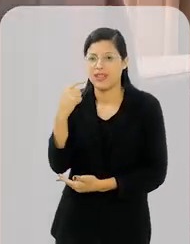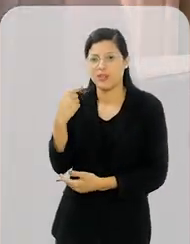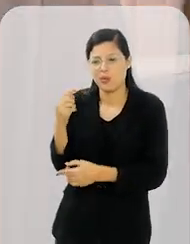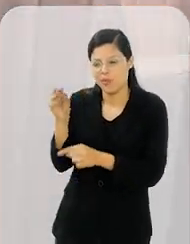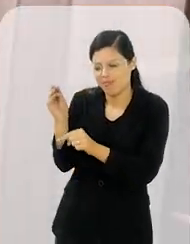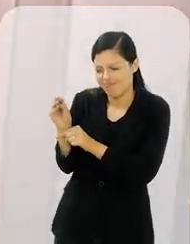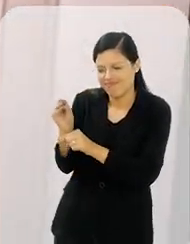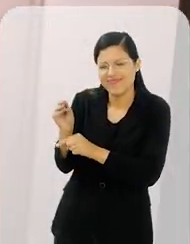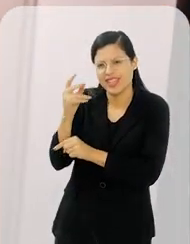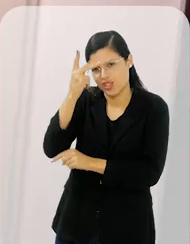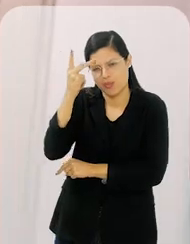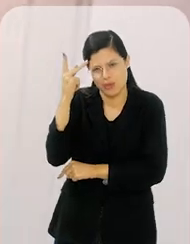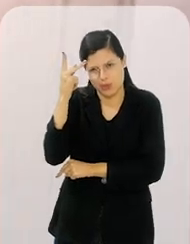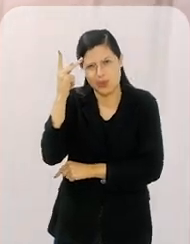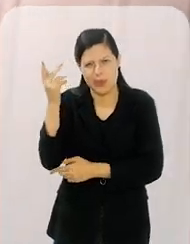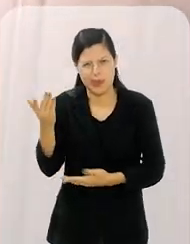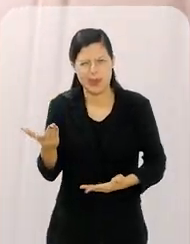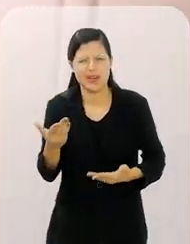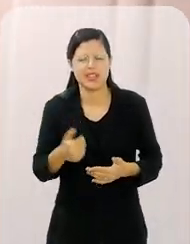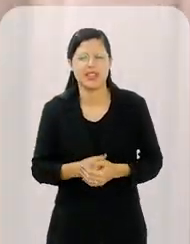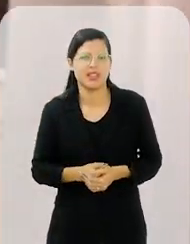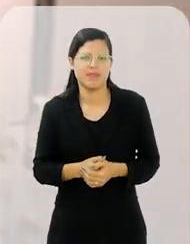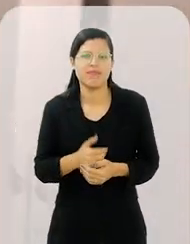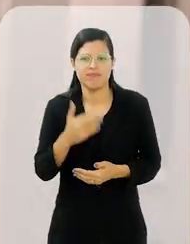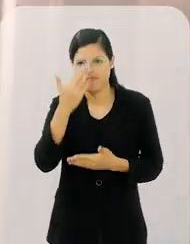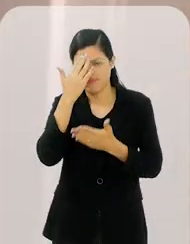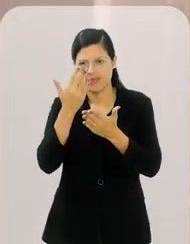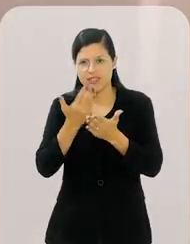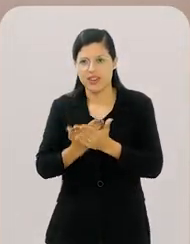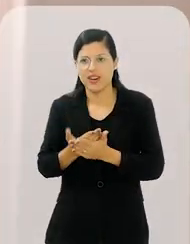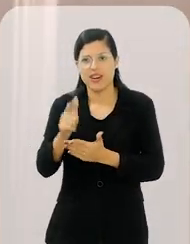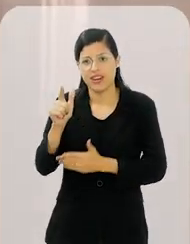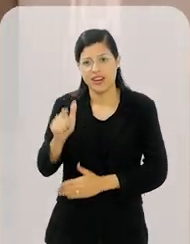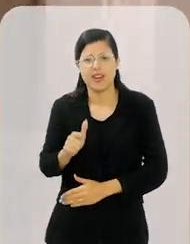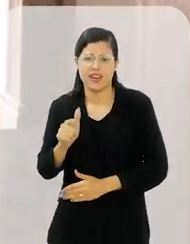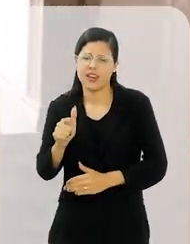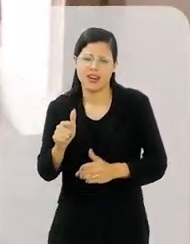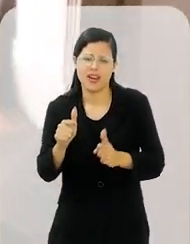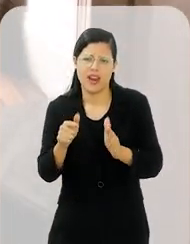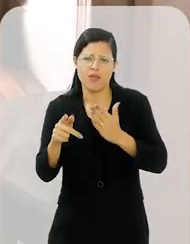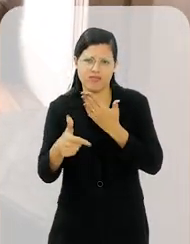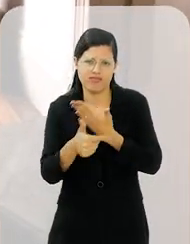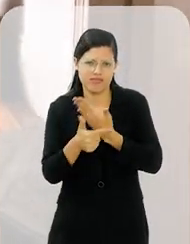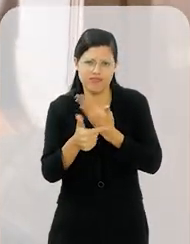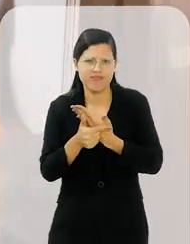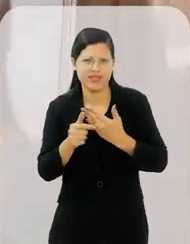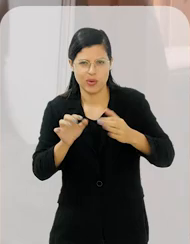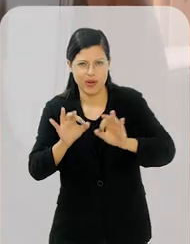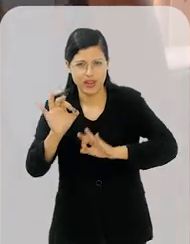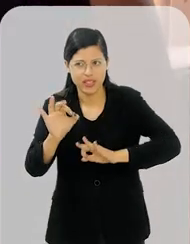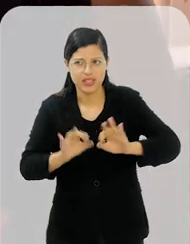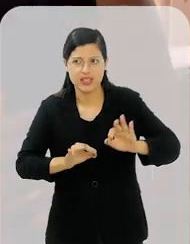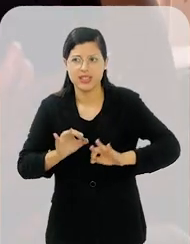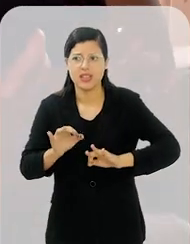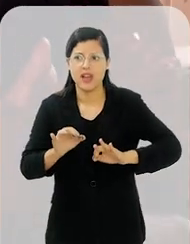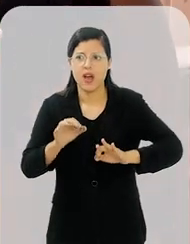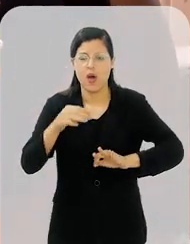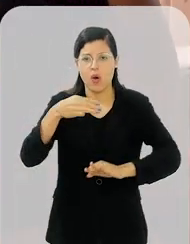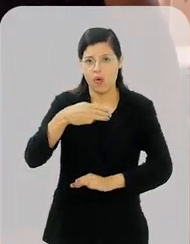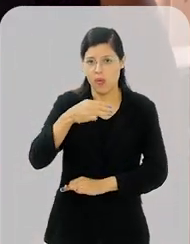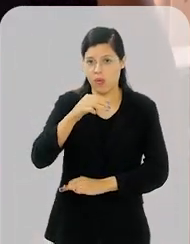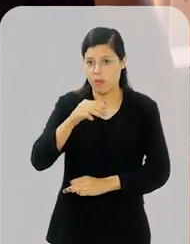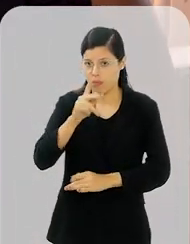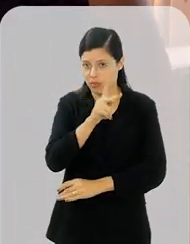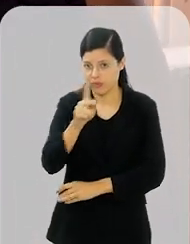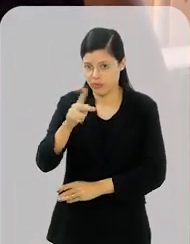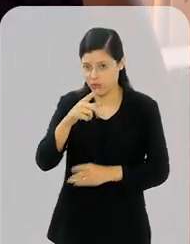tornamos uma babá de luxo. Eu acho que é mais ou menos isso, a camareira teatral. O maestro, você só entra para